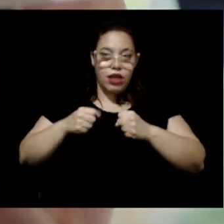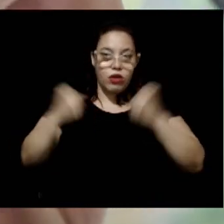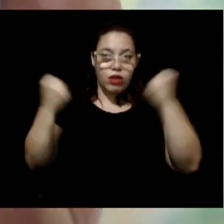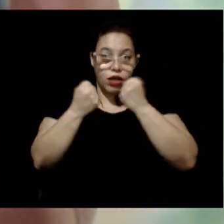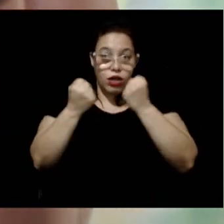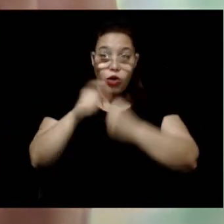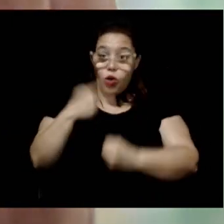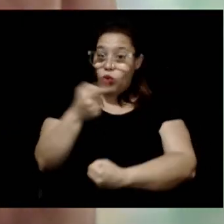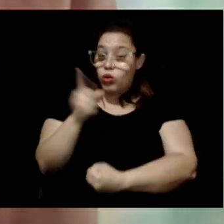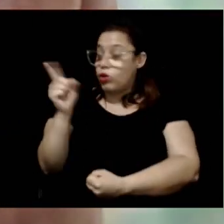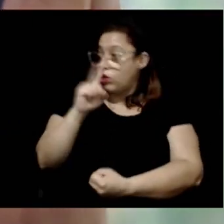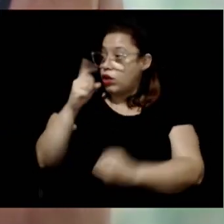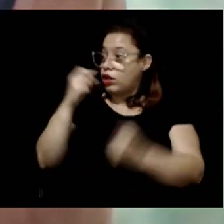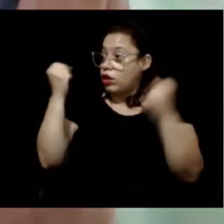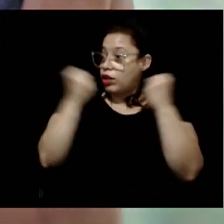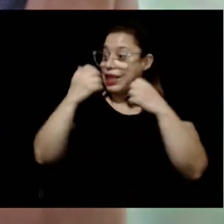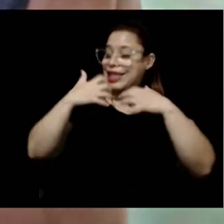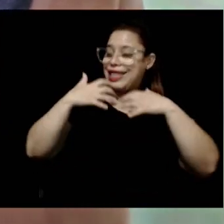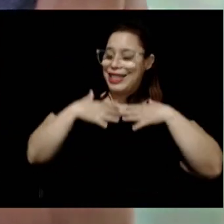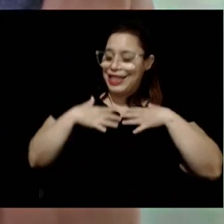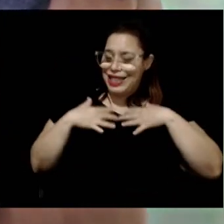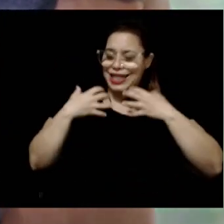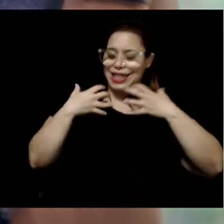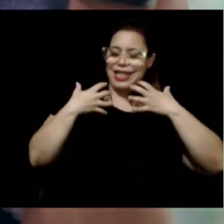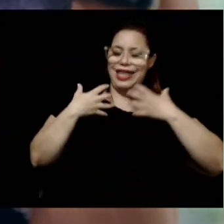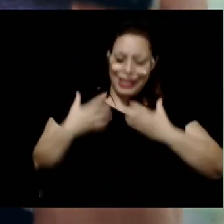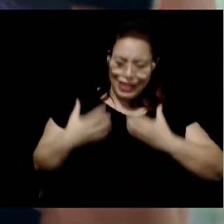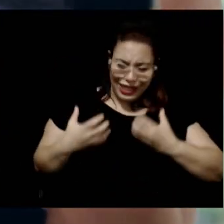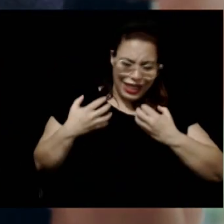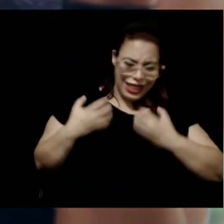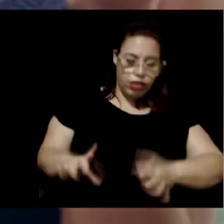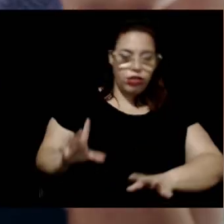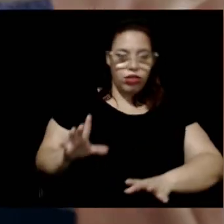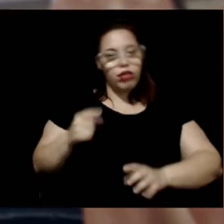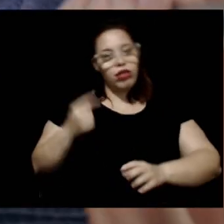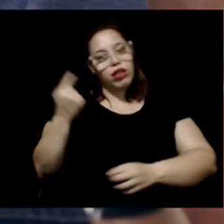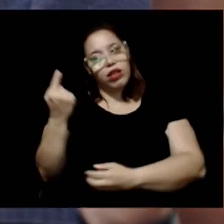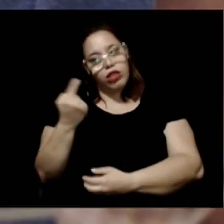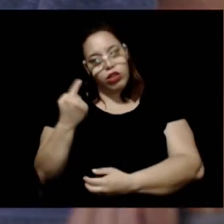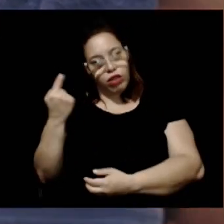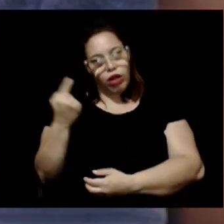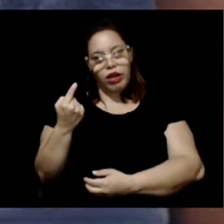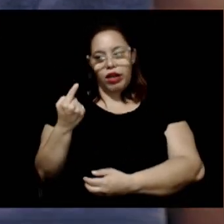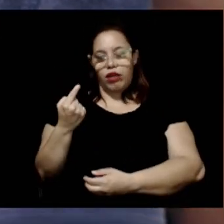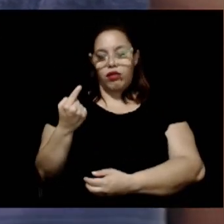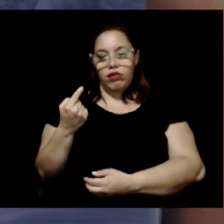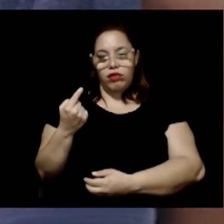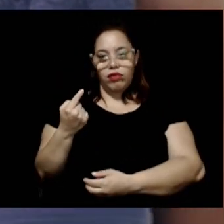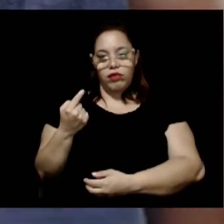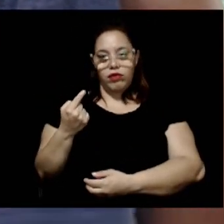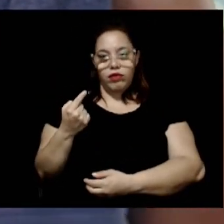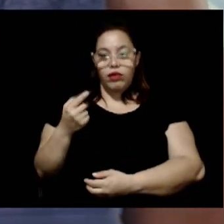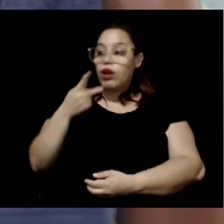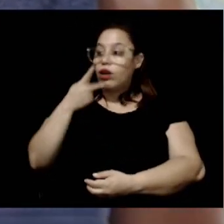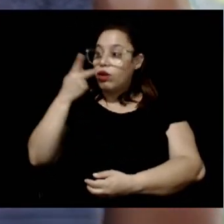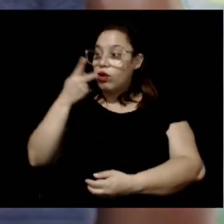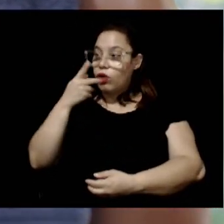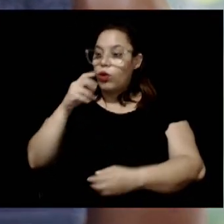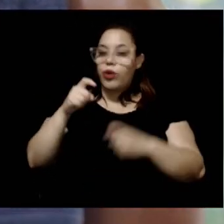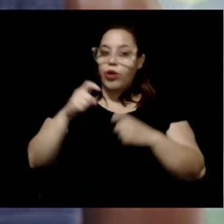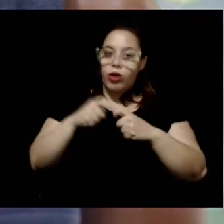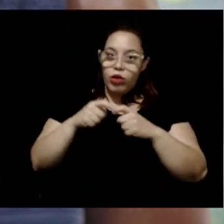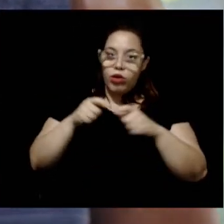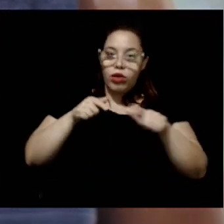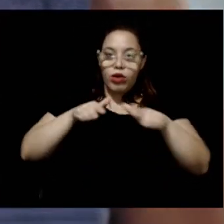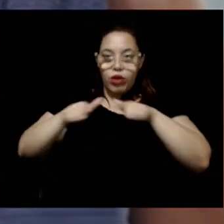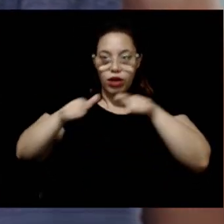que sobrecarregam. Então, isso tem que ser individualizado. Entra dentro daquilo que eu já falei. O médico trabalhando